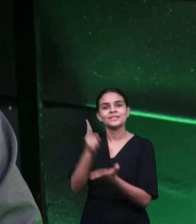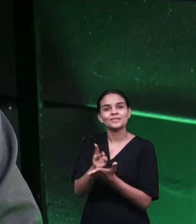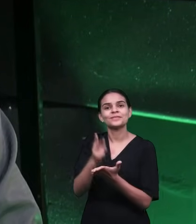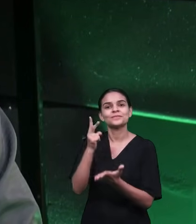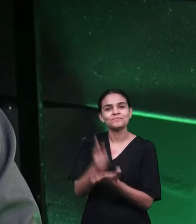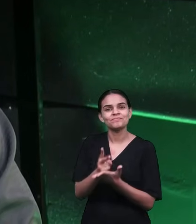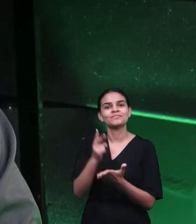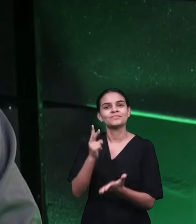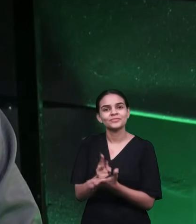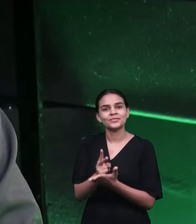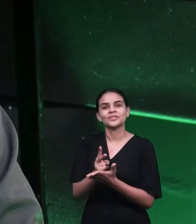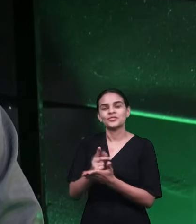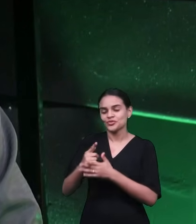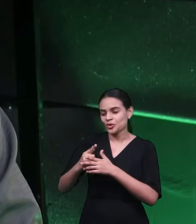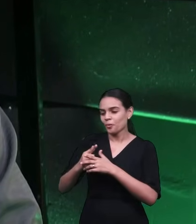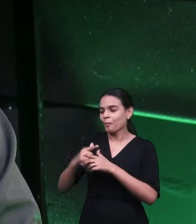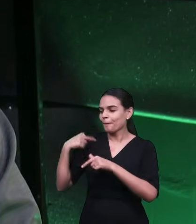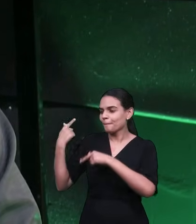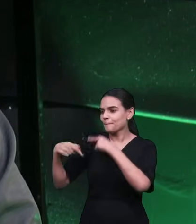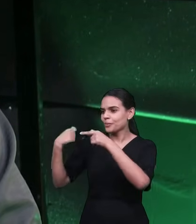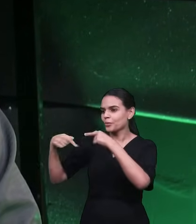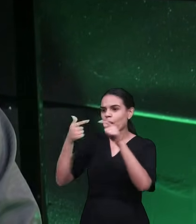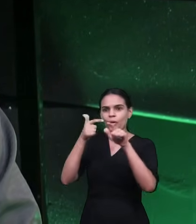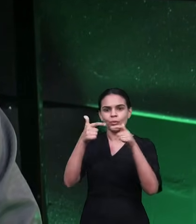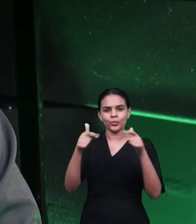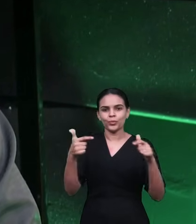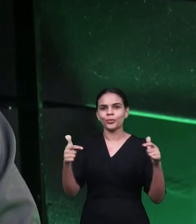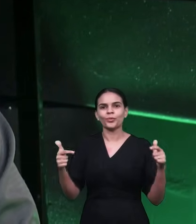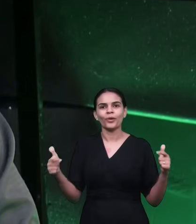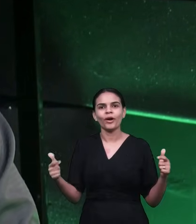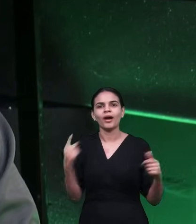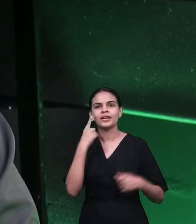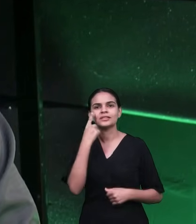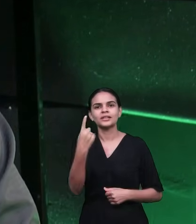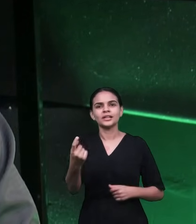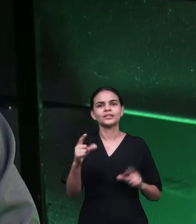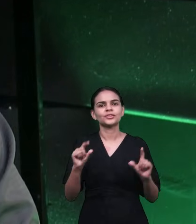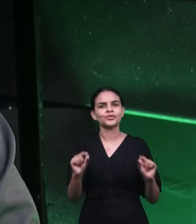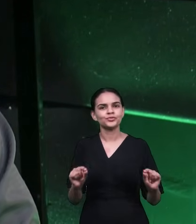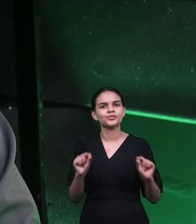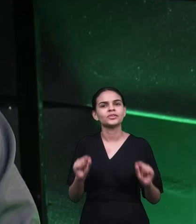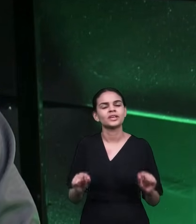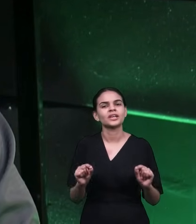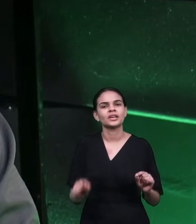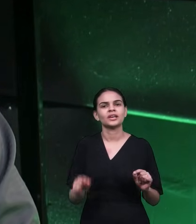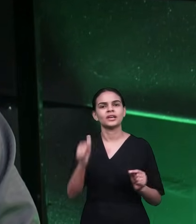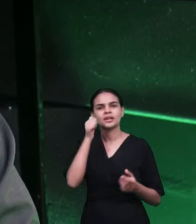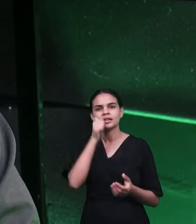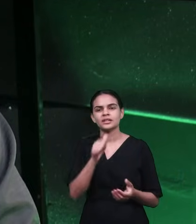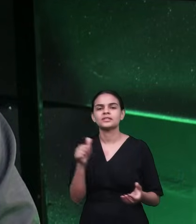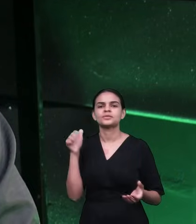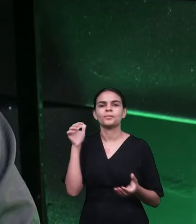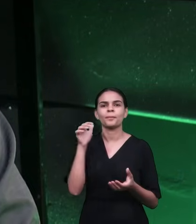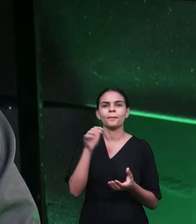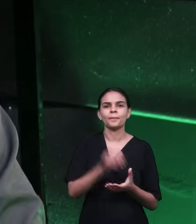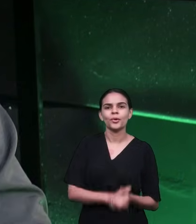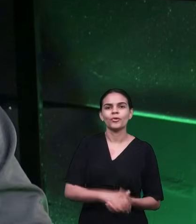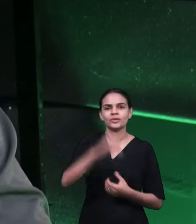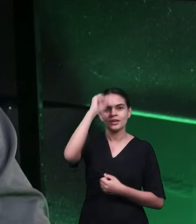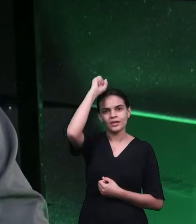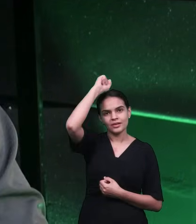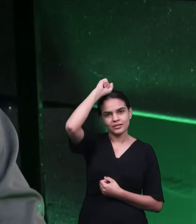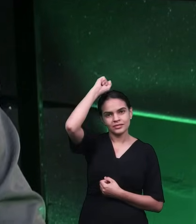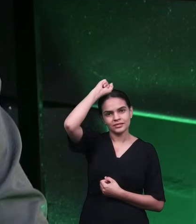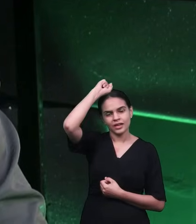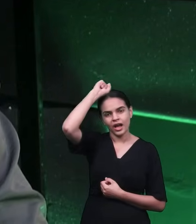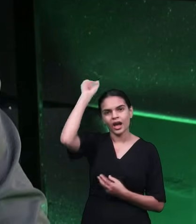ti uma grande nação. Mas o interessante é que as esposas ali, né, Rebeca, Raquel, Sarai, depois por